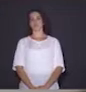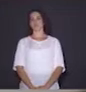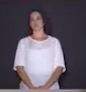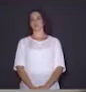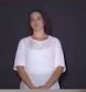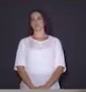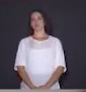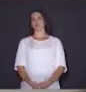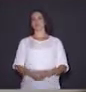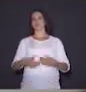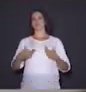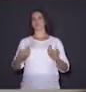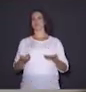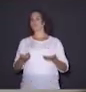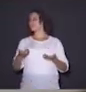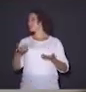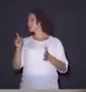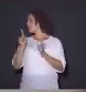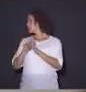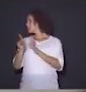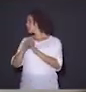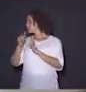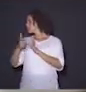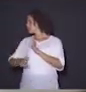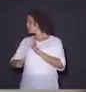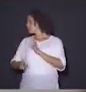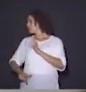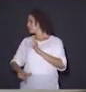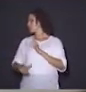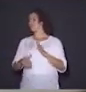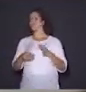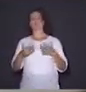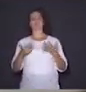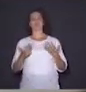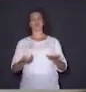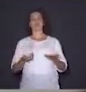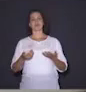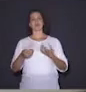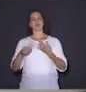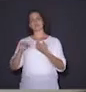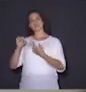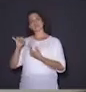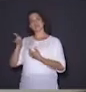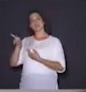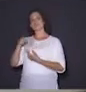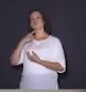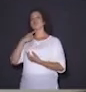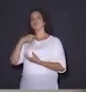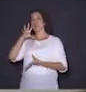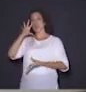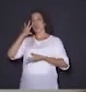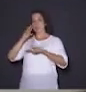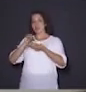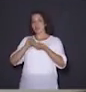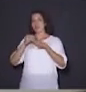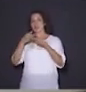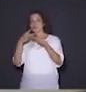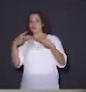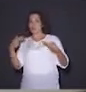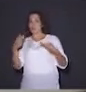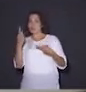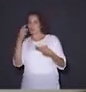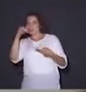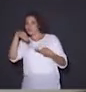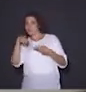amanda então veridiana se você tiver alguma consideração a fazer um minuto e alguns segundos